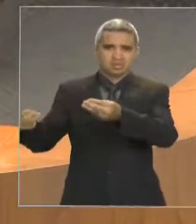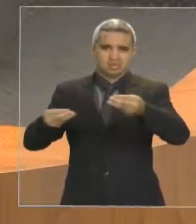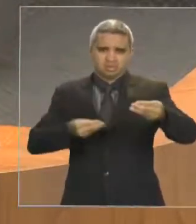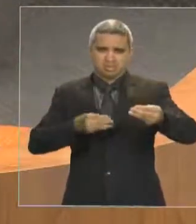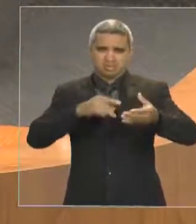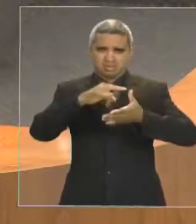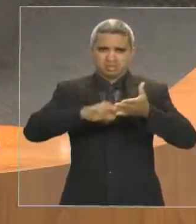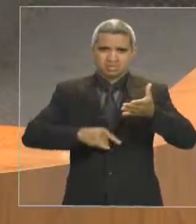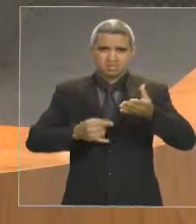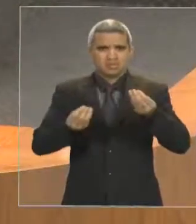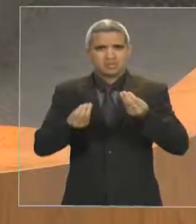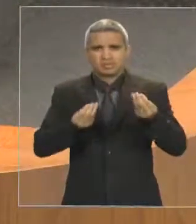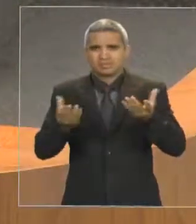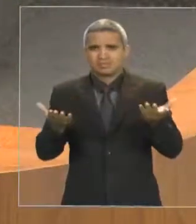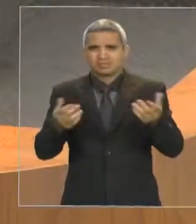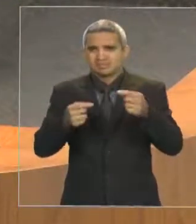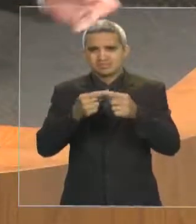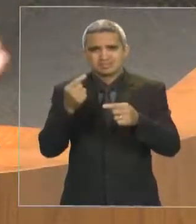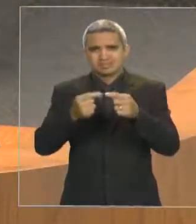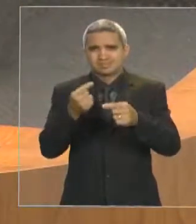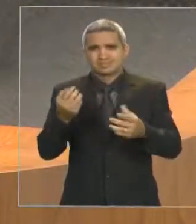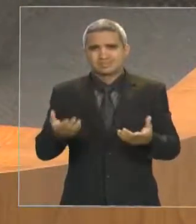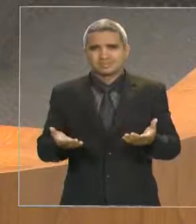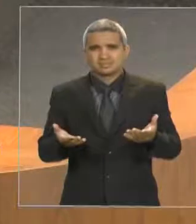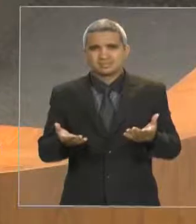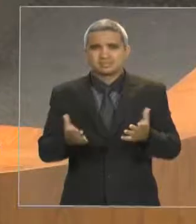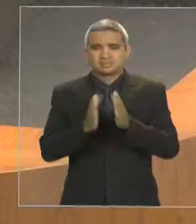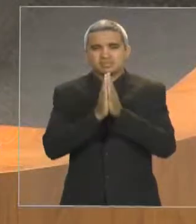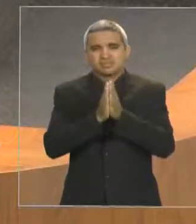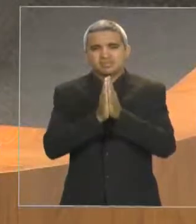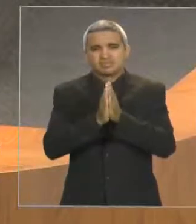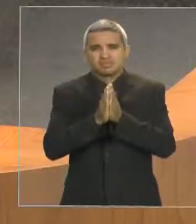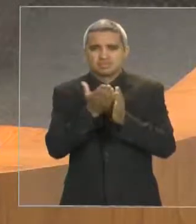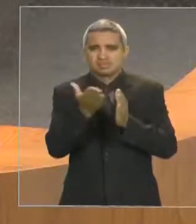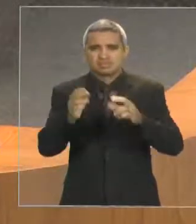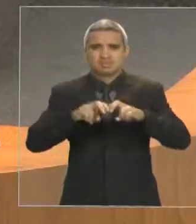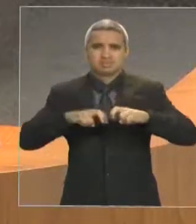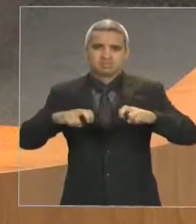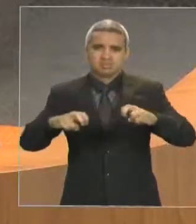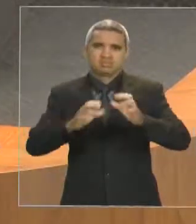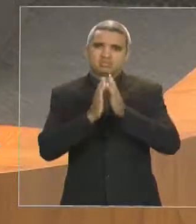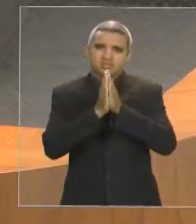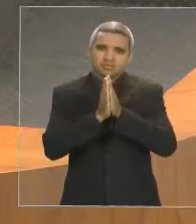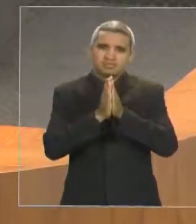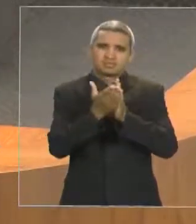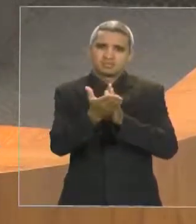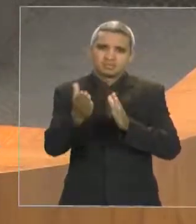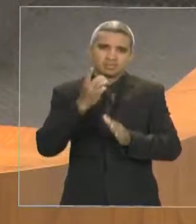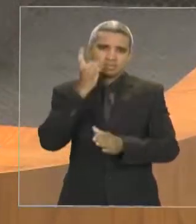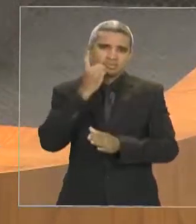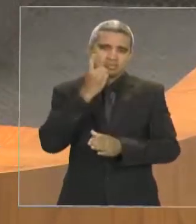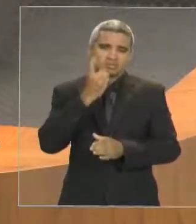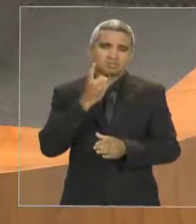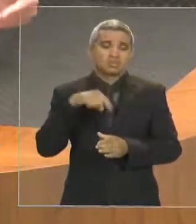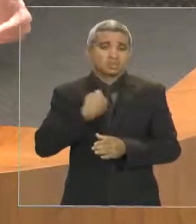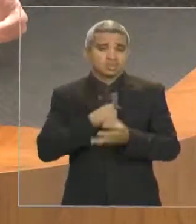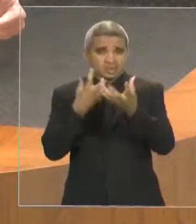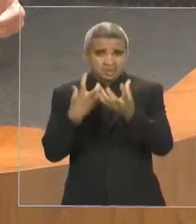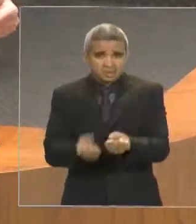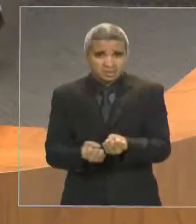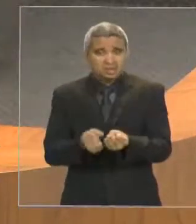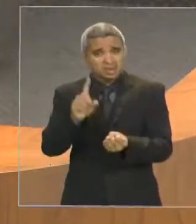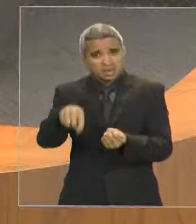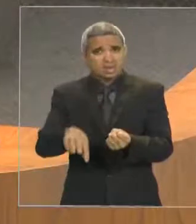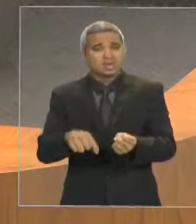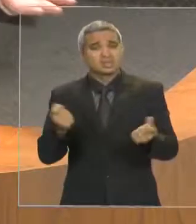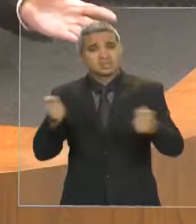Eu faço um apelo à mesa e a todos os deputados, que é um requerimento, é fortalecer o legislativo, é fortalecer cada um de nós.